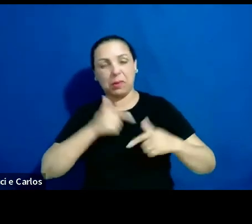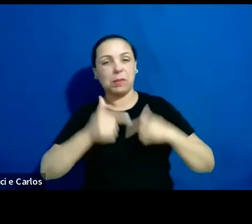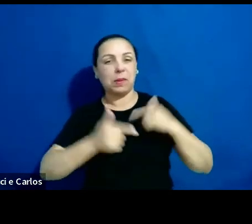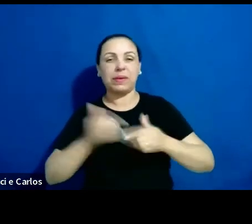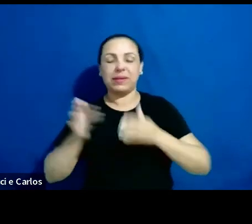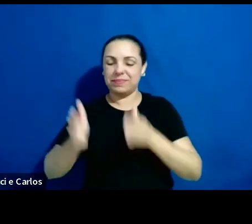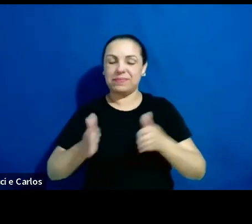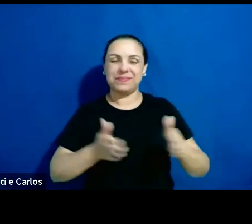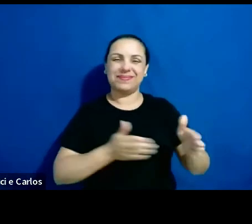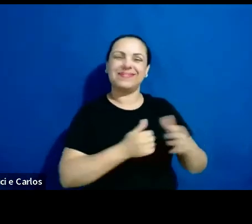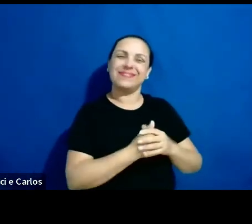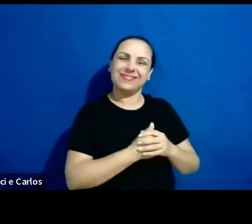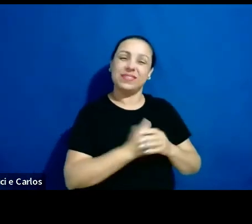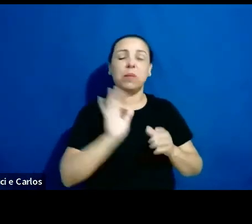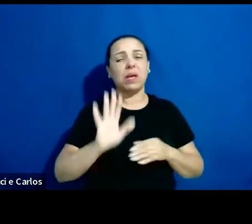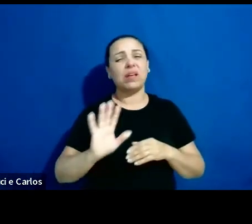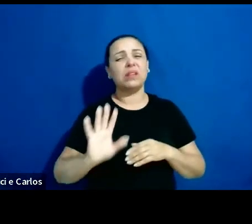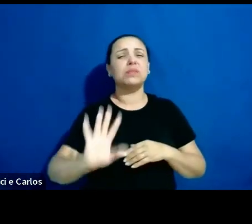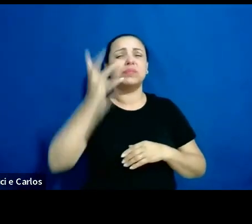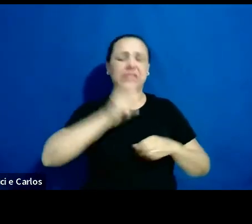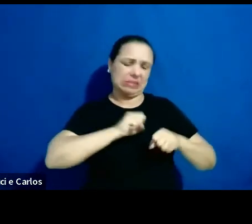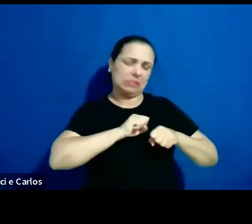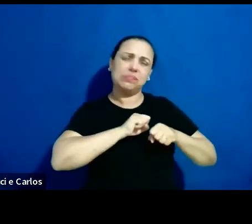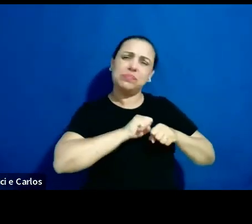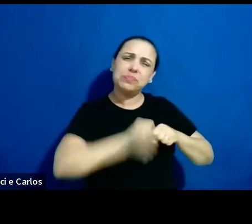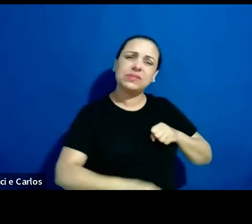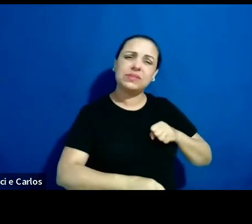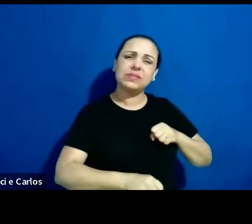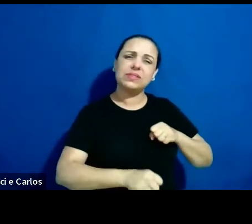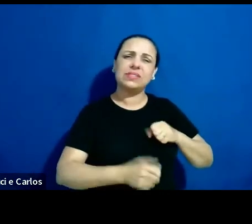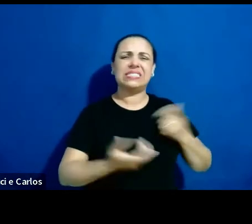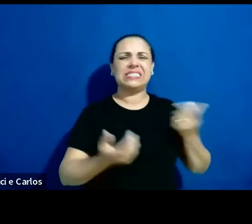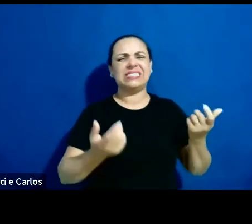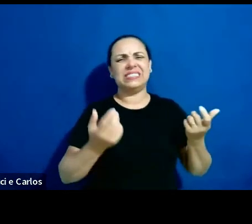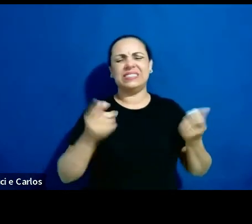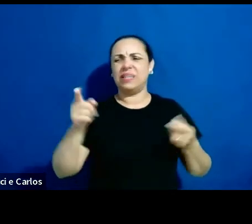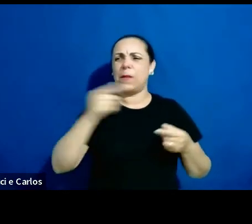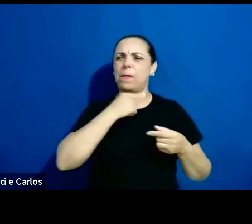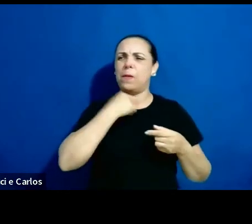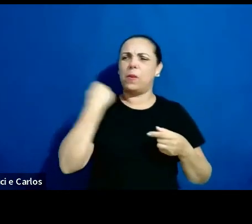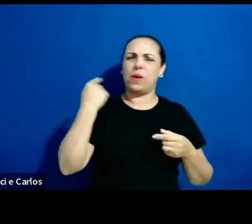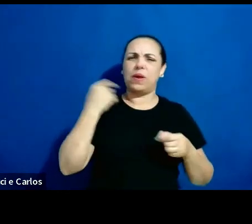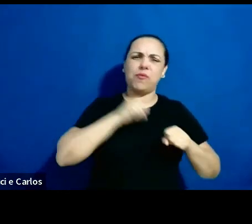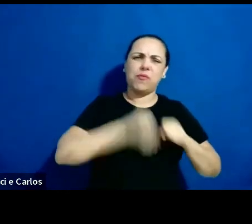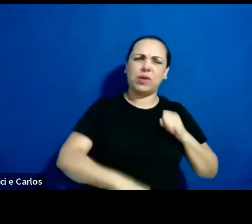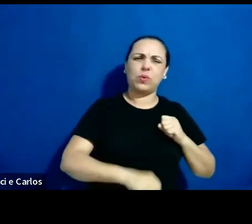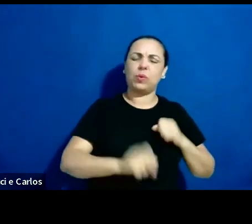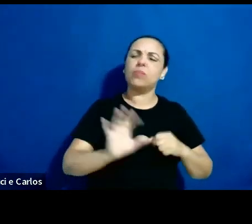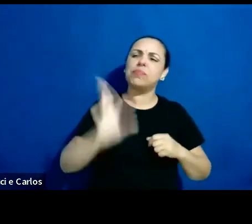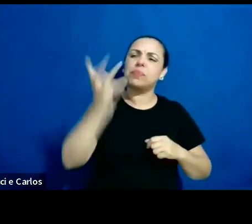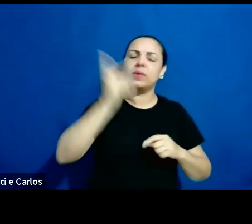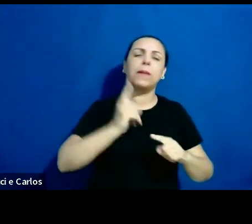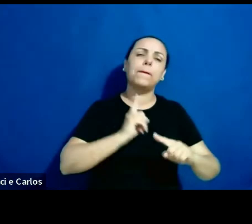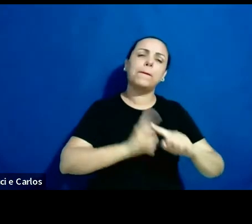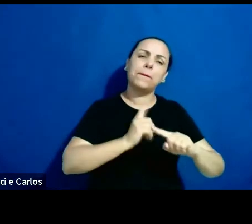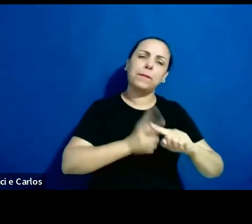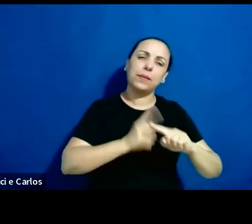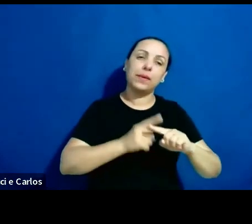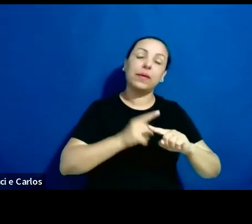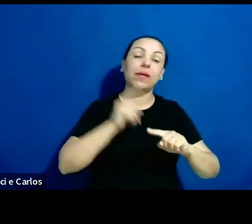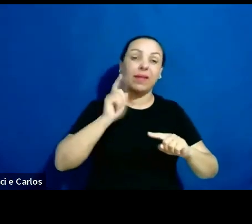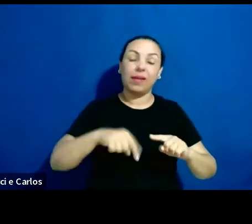o infarto do miocárdio? Todo mundo fala, infartou. Fulano infartou. Ele ocorre quando o